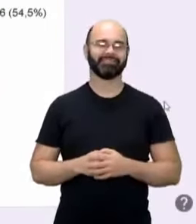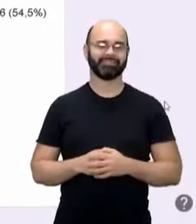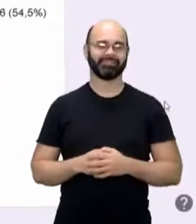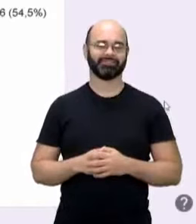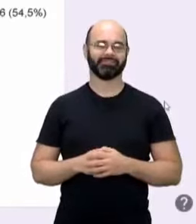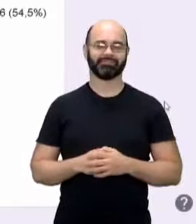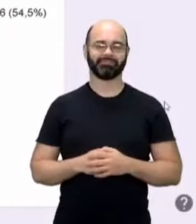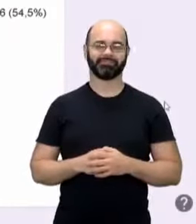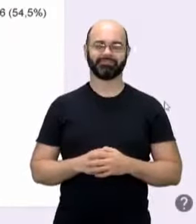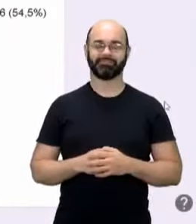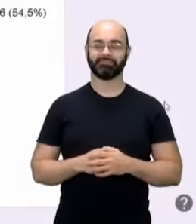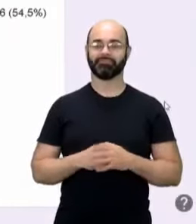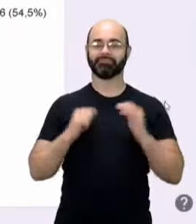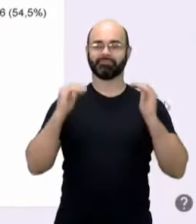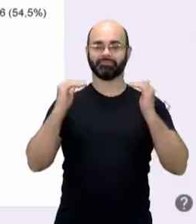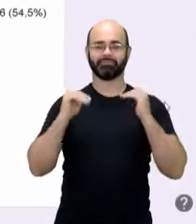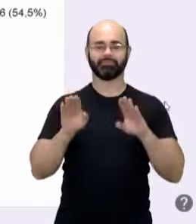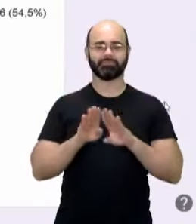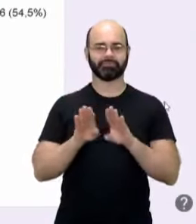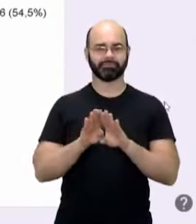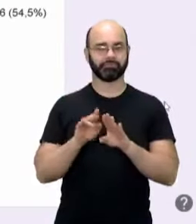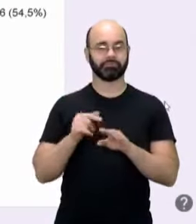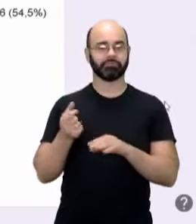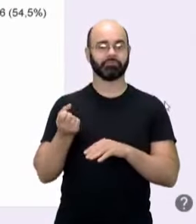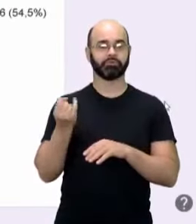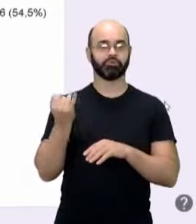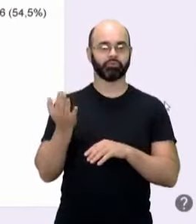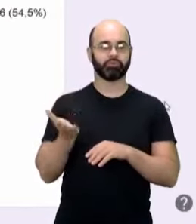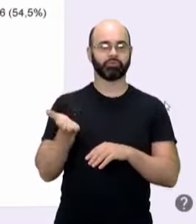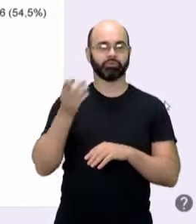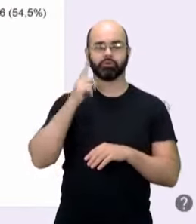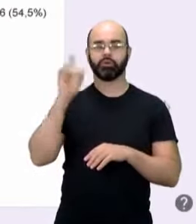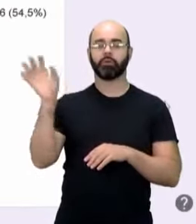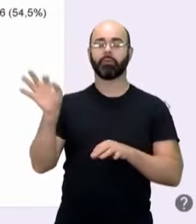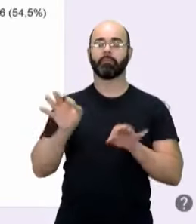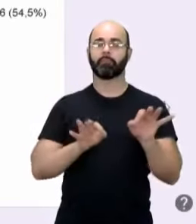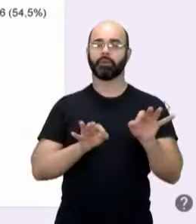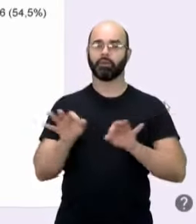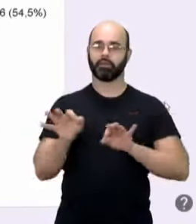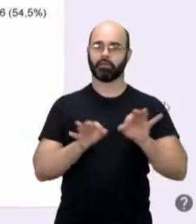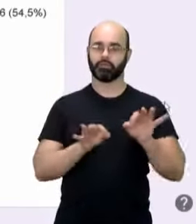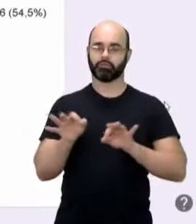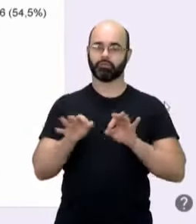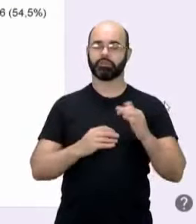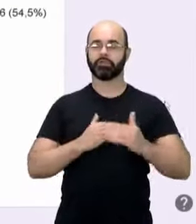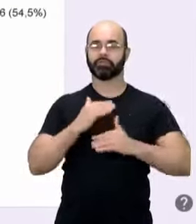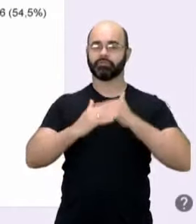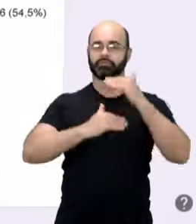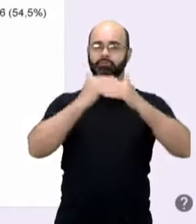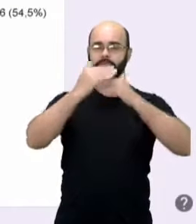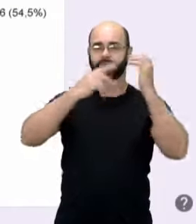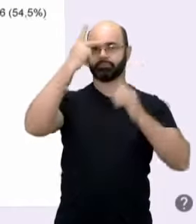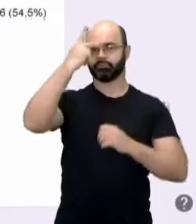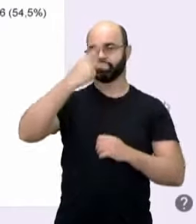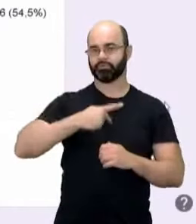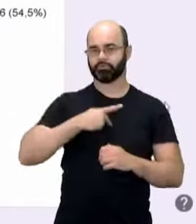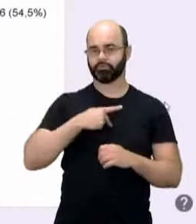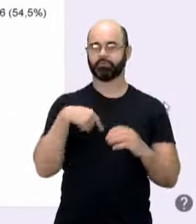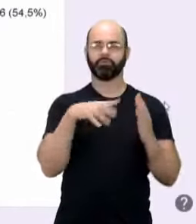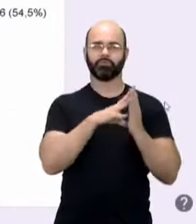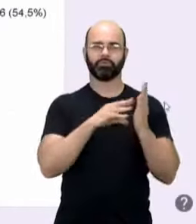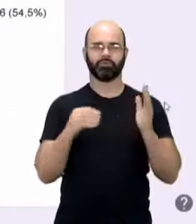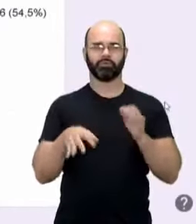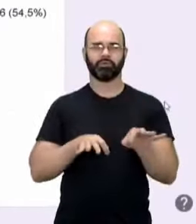num outro, com bastante ponto aqui também, o plano de desenvolvimento pessoal. Então a gente percebe que o modelo organizativo das